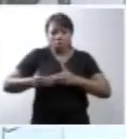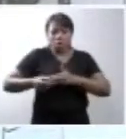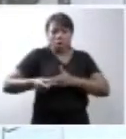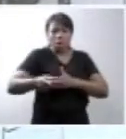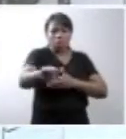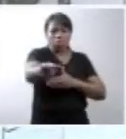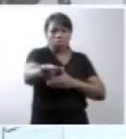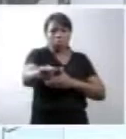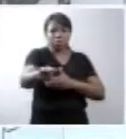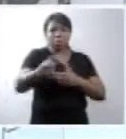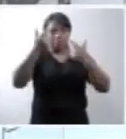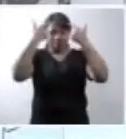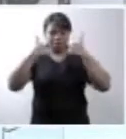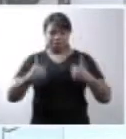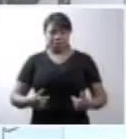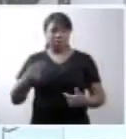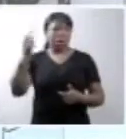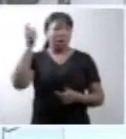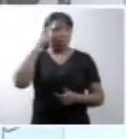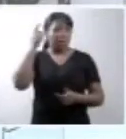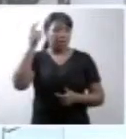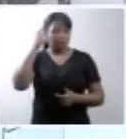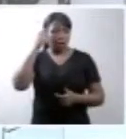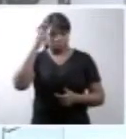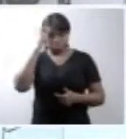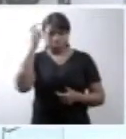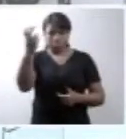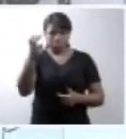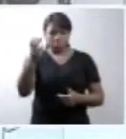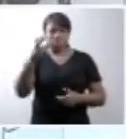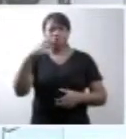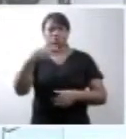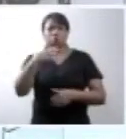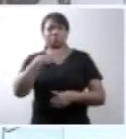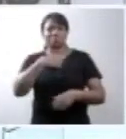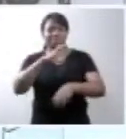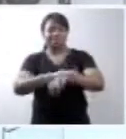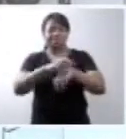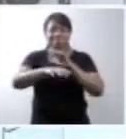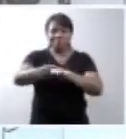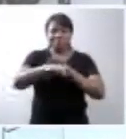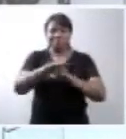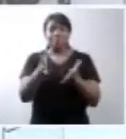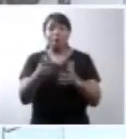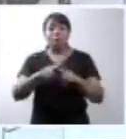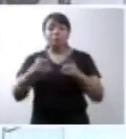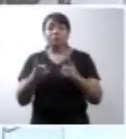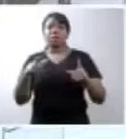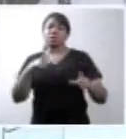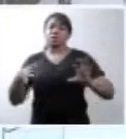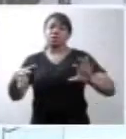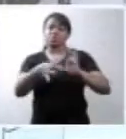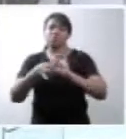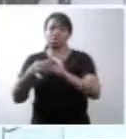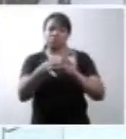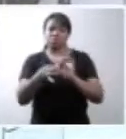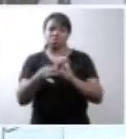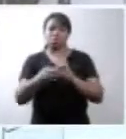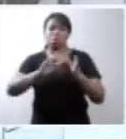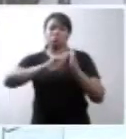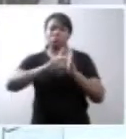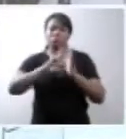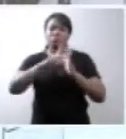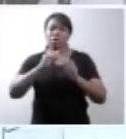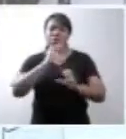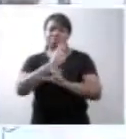de natureza física, mental, intelectual ou sensorial, os quais, em interação com